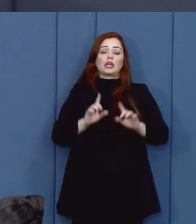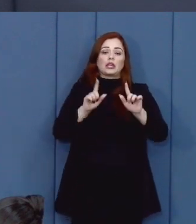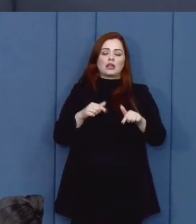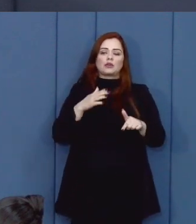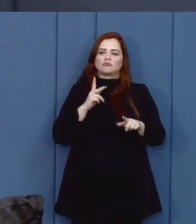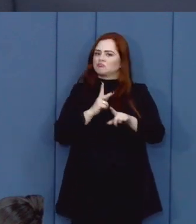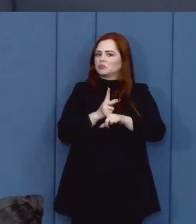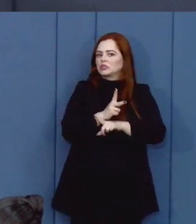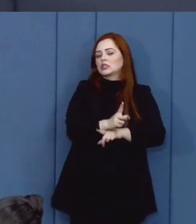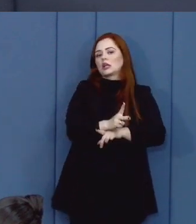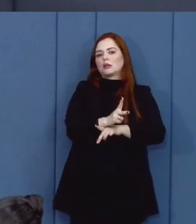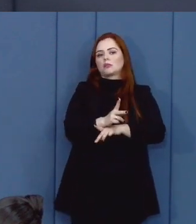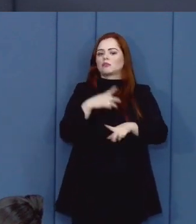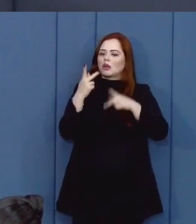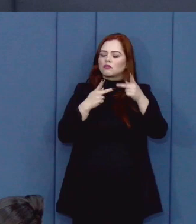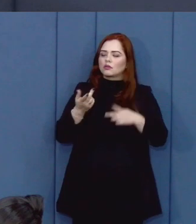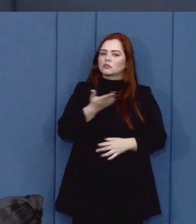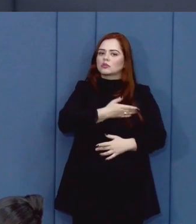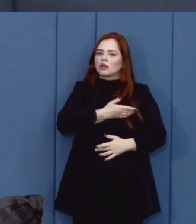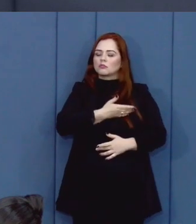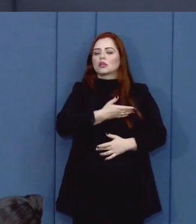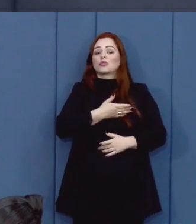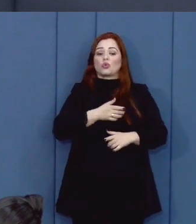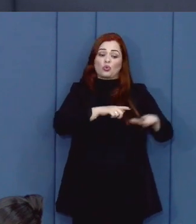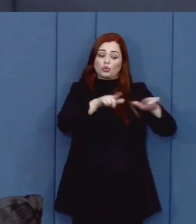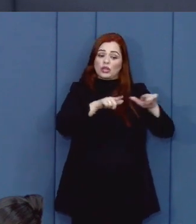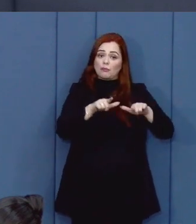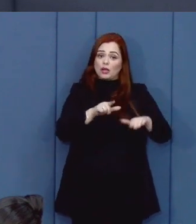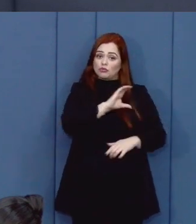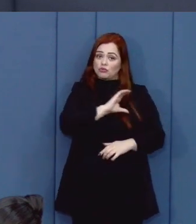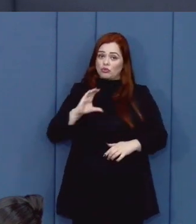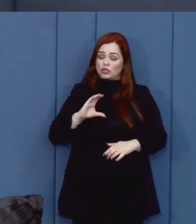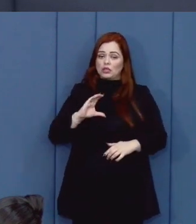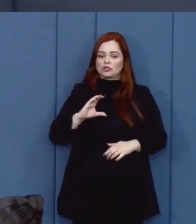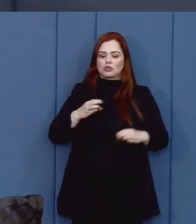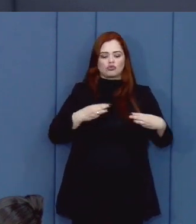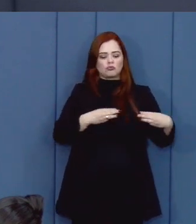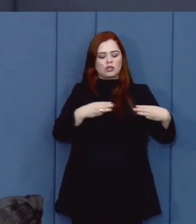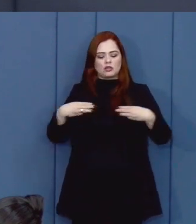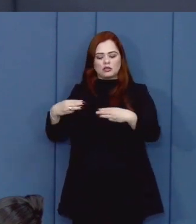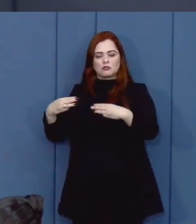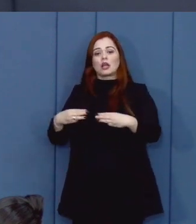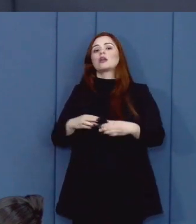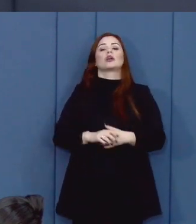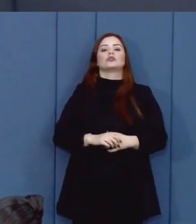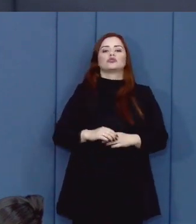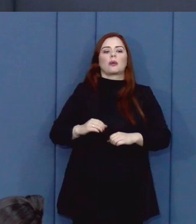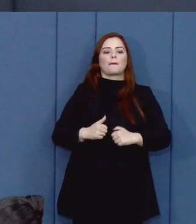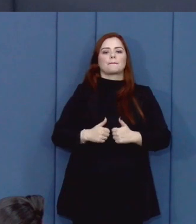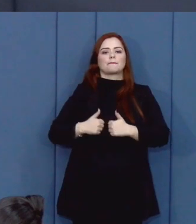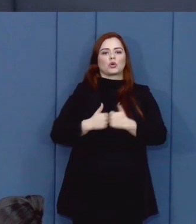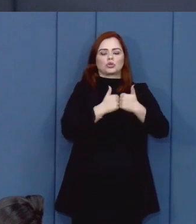que eu sempre reputo aos colegas, esse trabalho de coordenação interministerial, de posição Brasil em